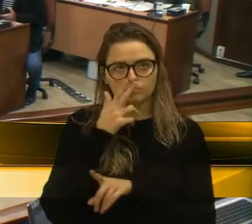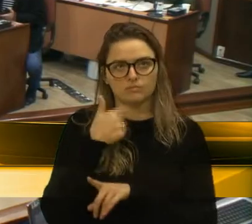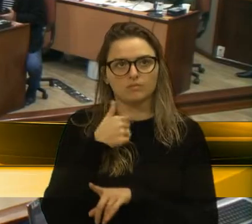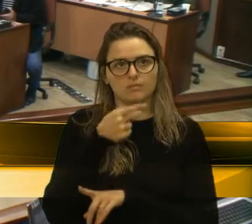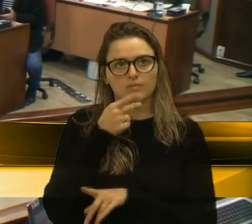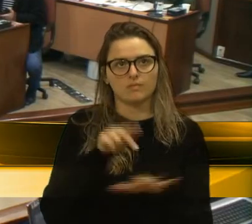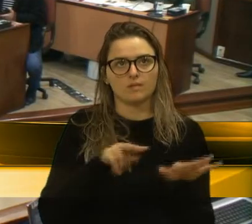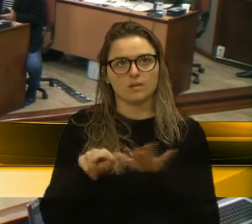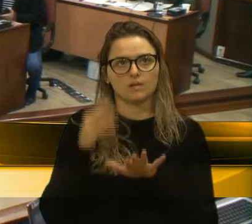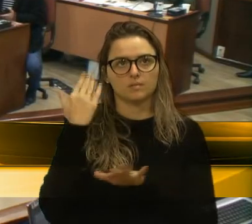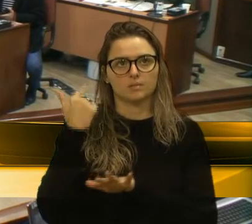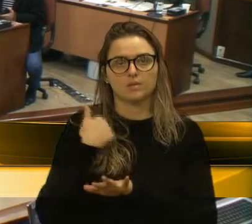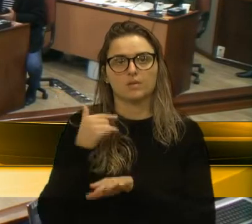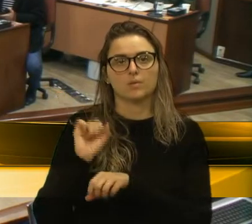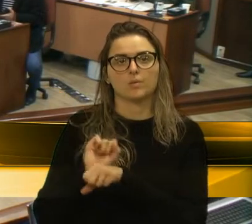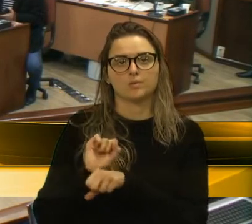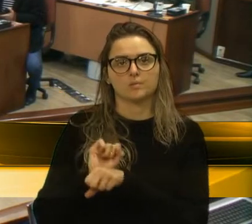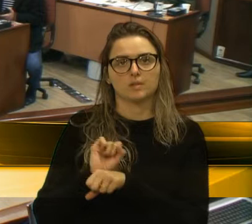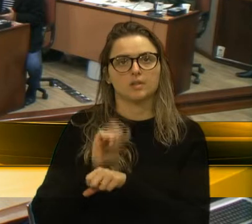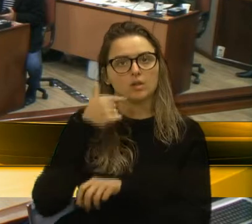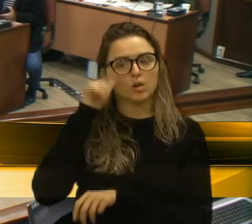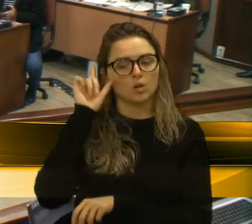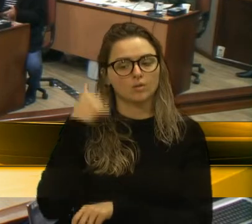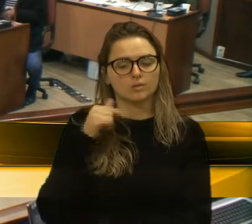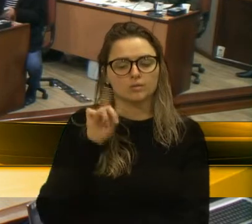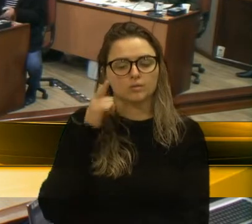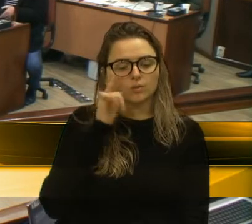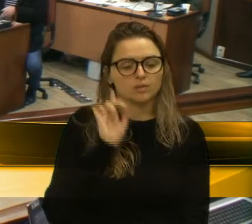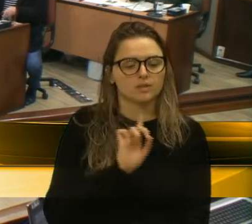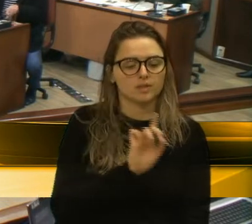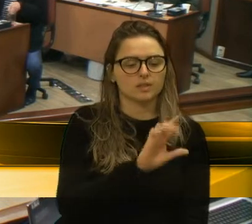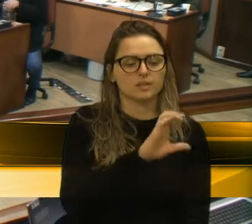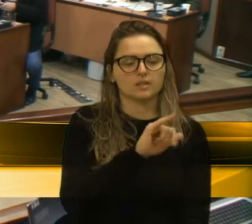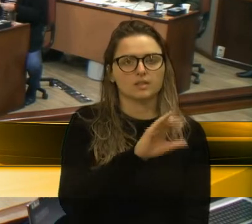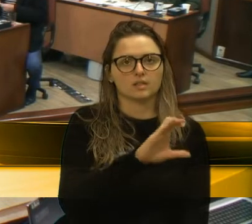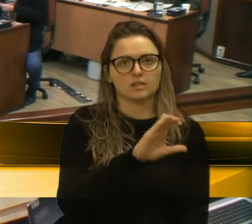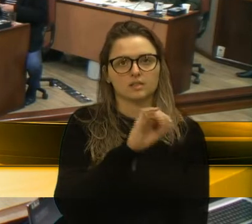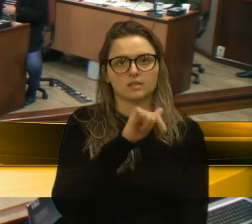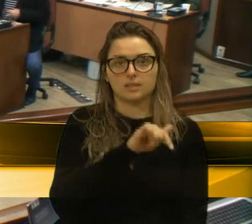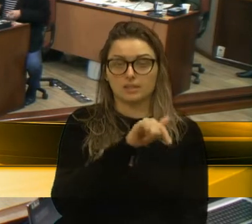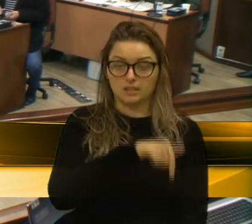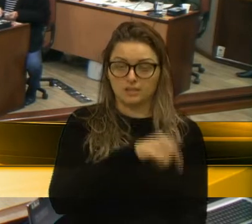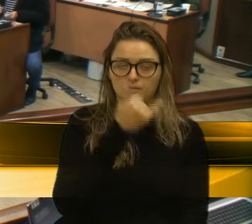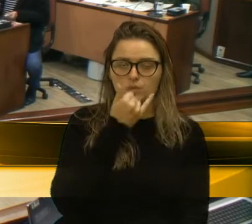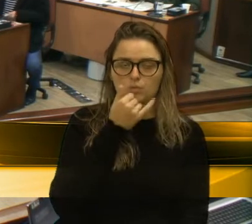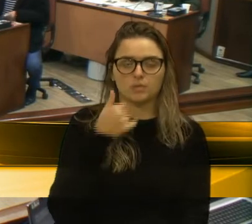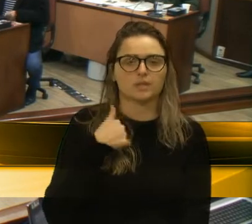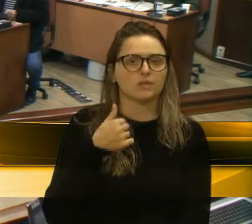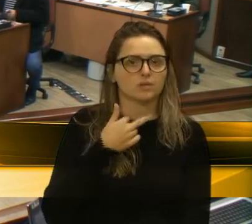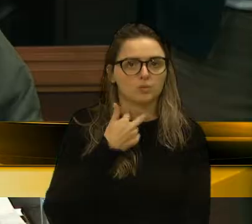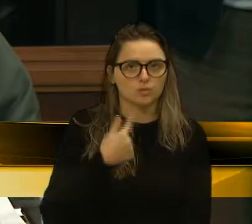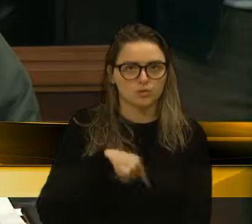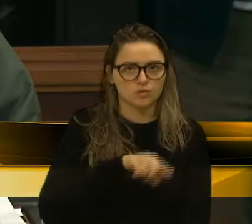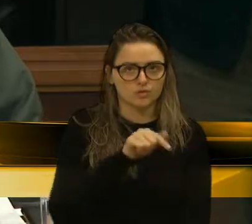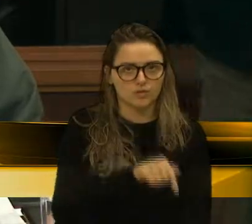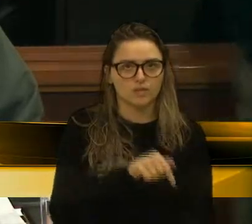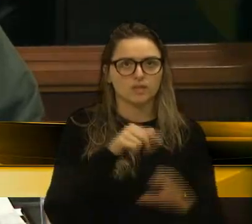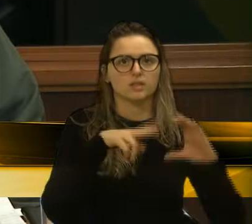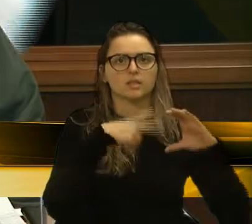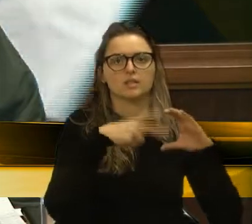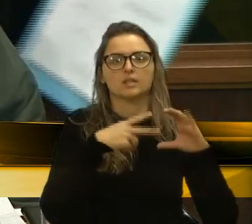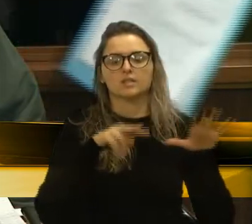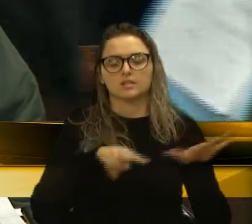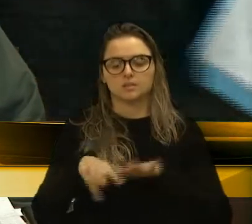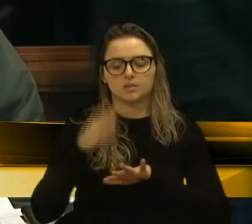falei semana passada, estou aguardando. Ontem não pude estar na Câmara, aí, pelo que eu sei, não recebi ainda o retorno da Secretaria, né?